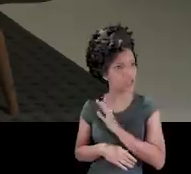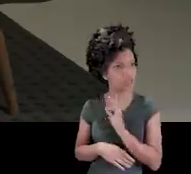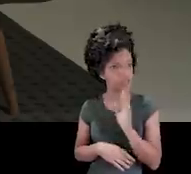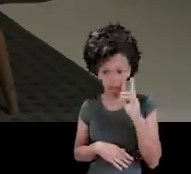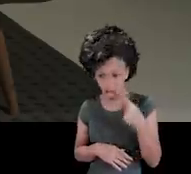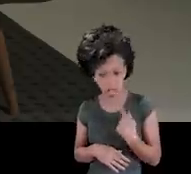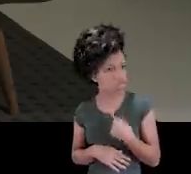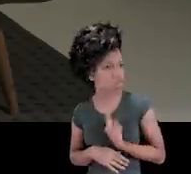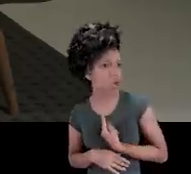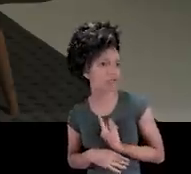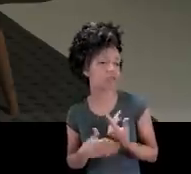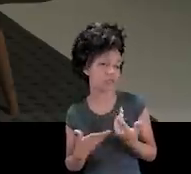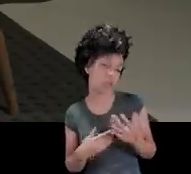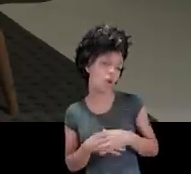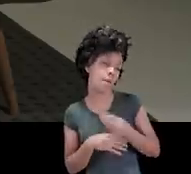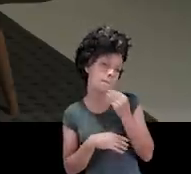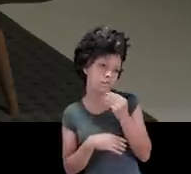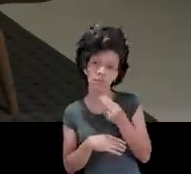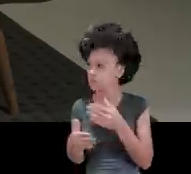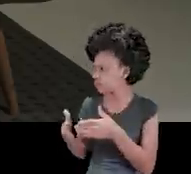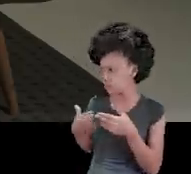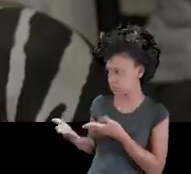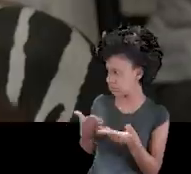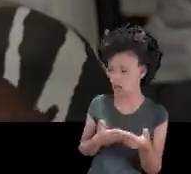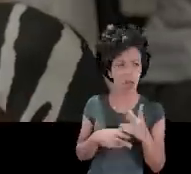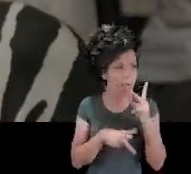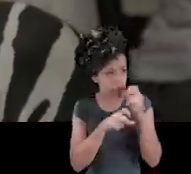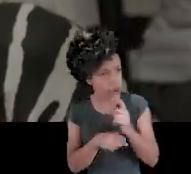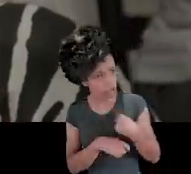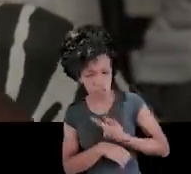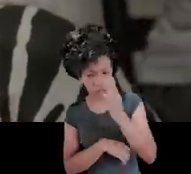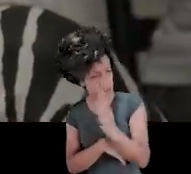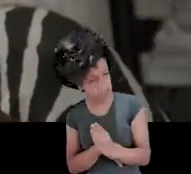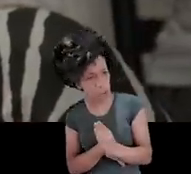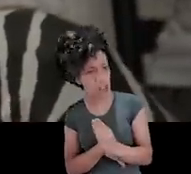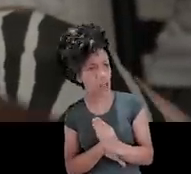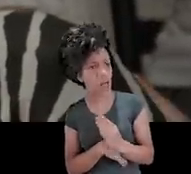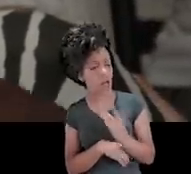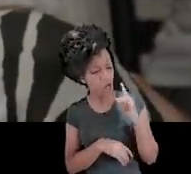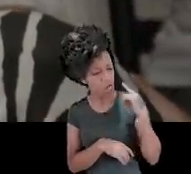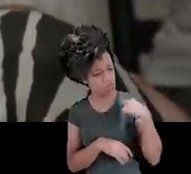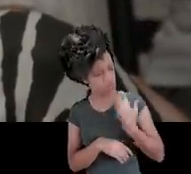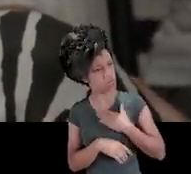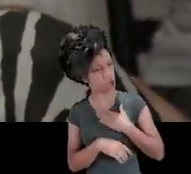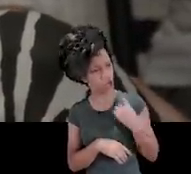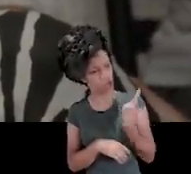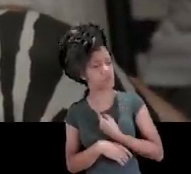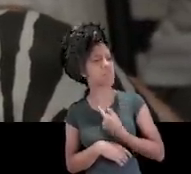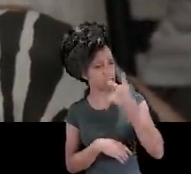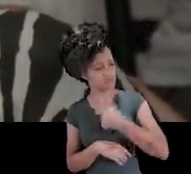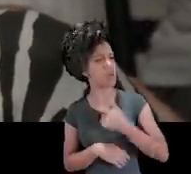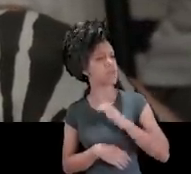mesmos. Então, eu estou querendo tomar a oportunidade para fortalecer a nossa brasilidade, a nossa condição de sermos o que somos. Sim, sim.